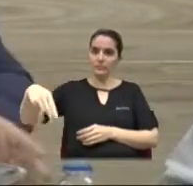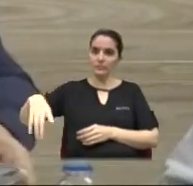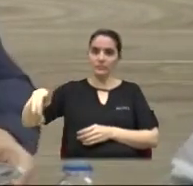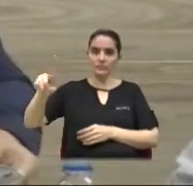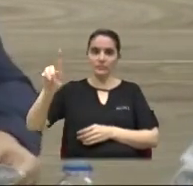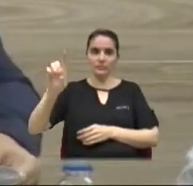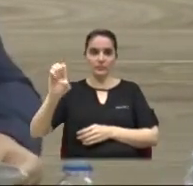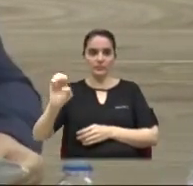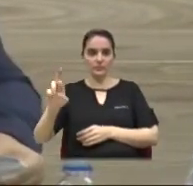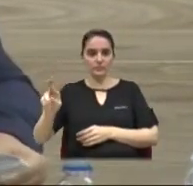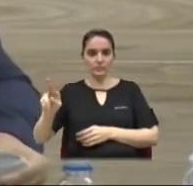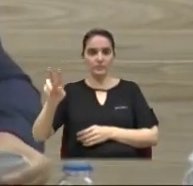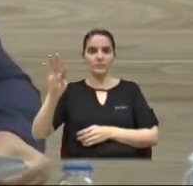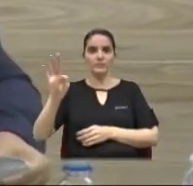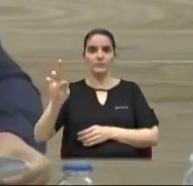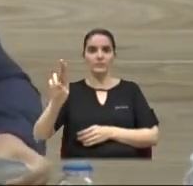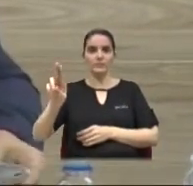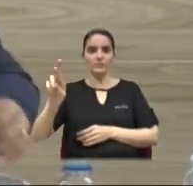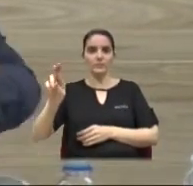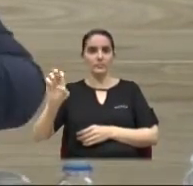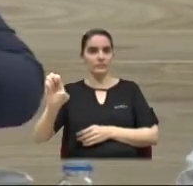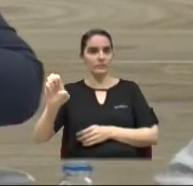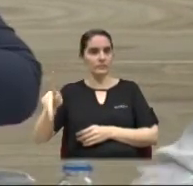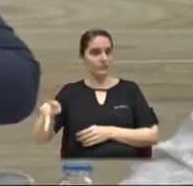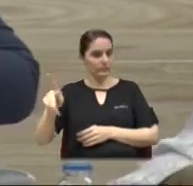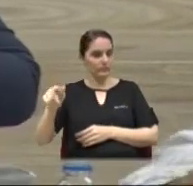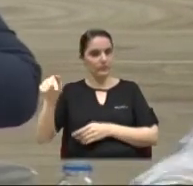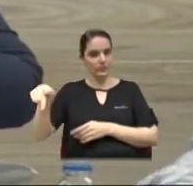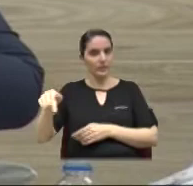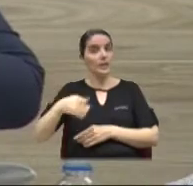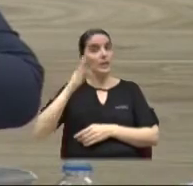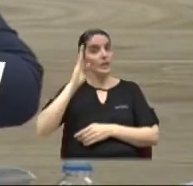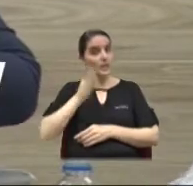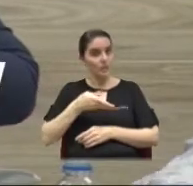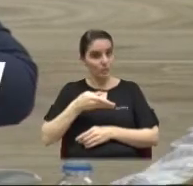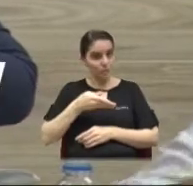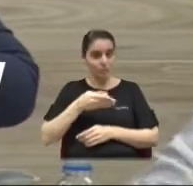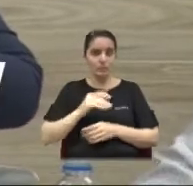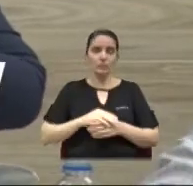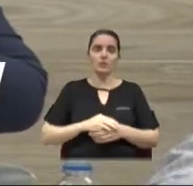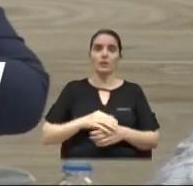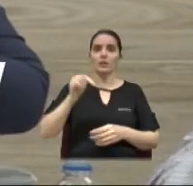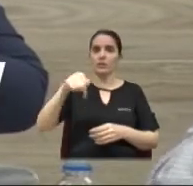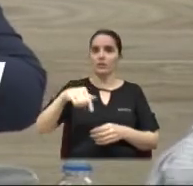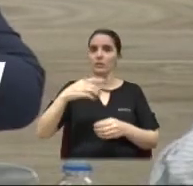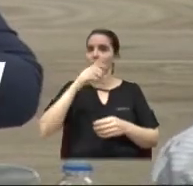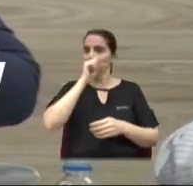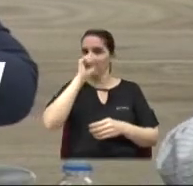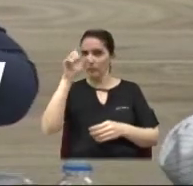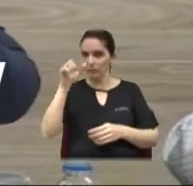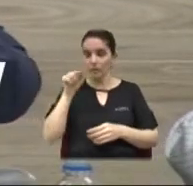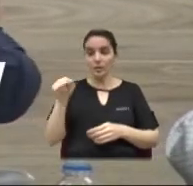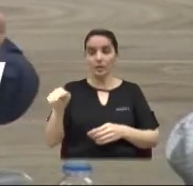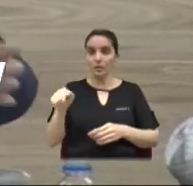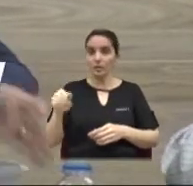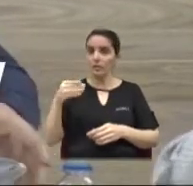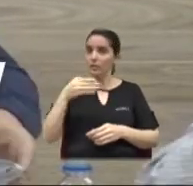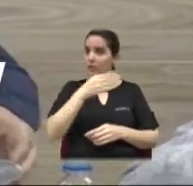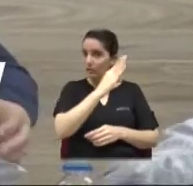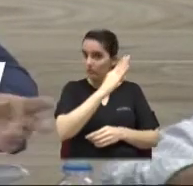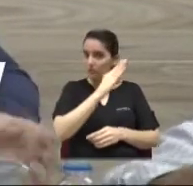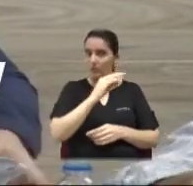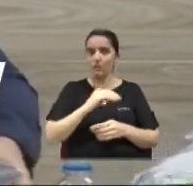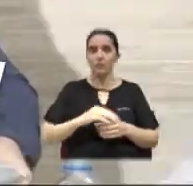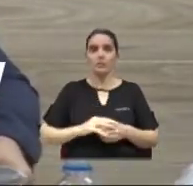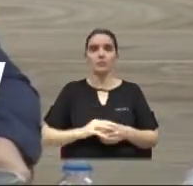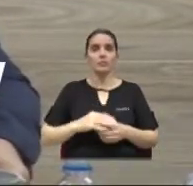aqui na cidade de Limeira, na São Paulo Apóstolo. Ele é do estado do Paraná. Todas as suas missas eram missas assim